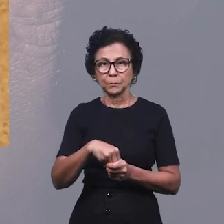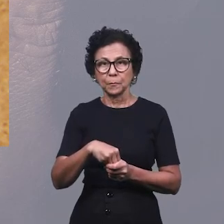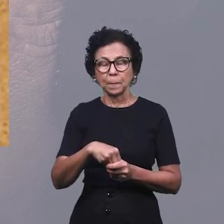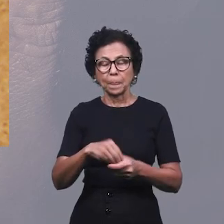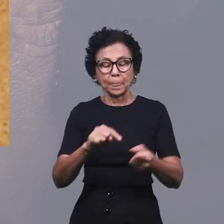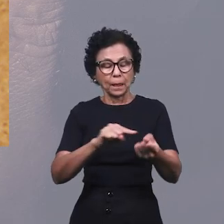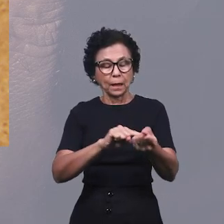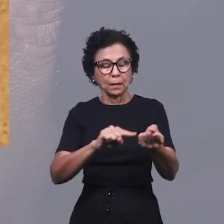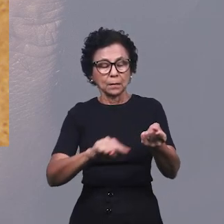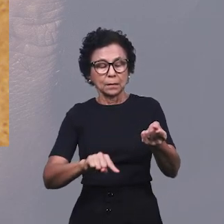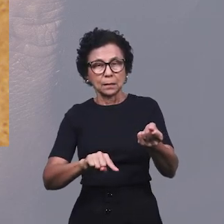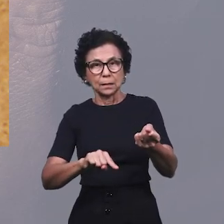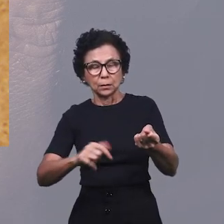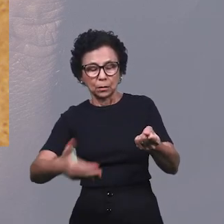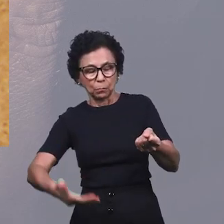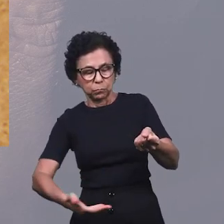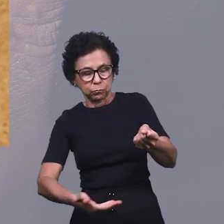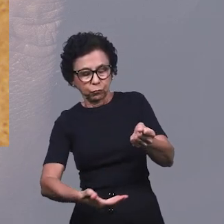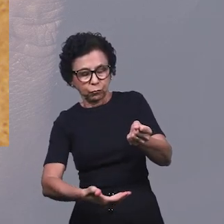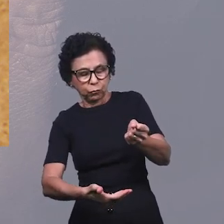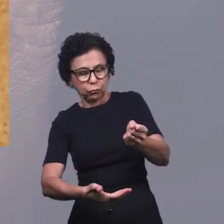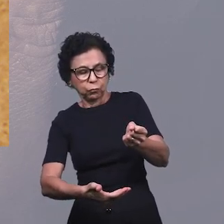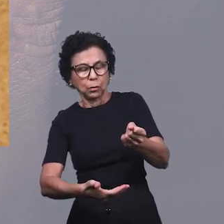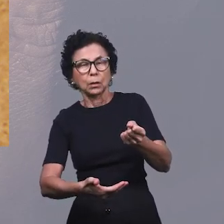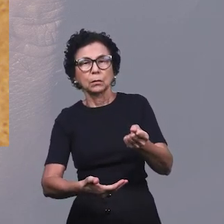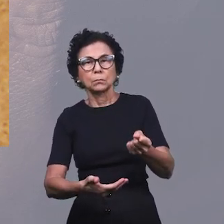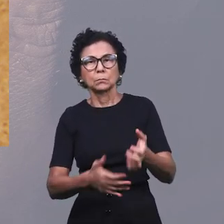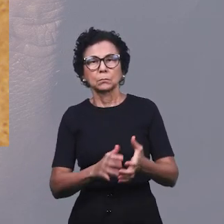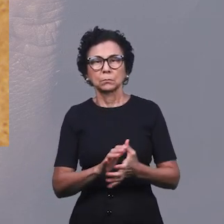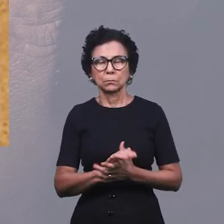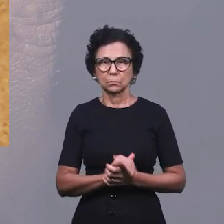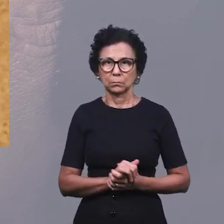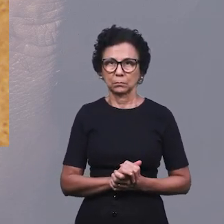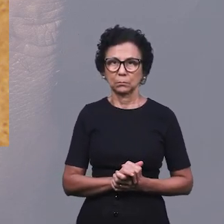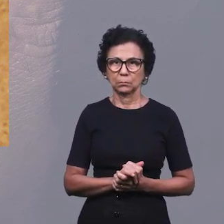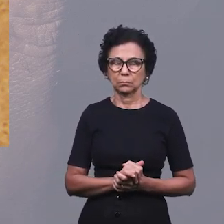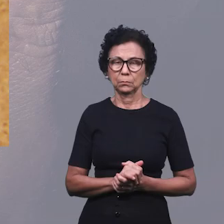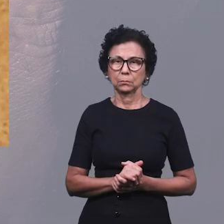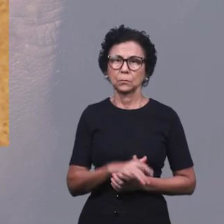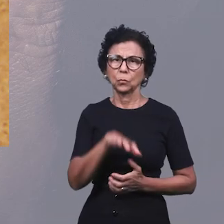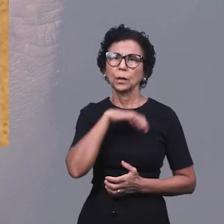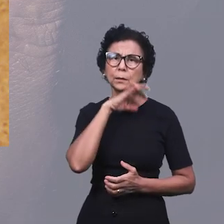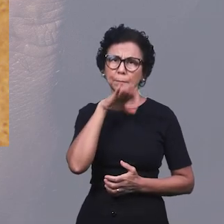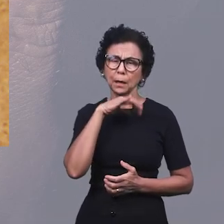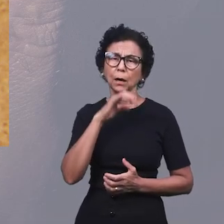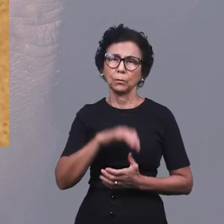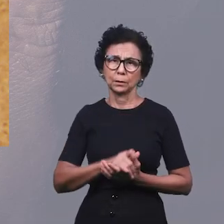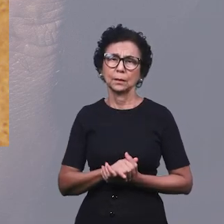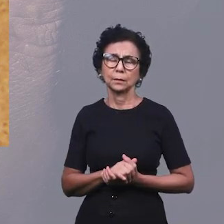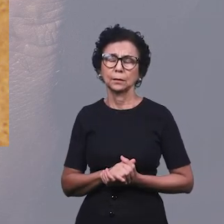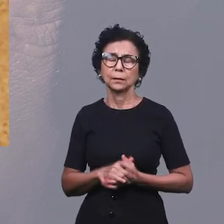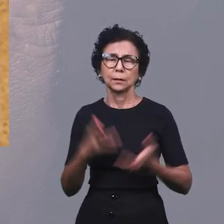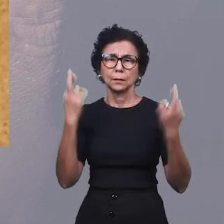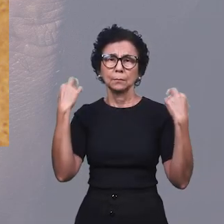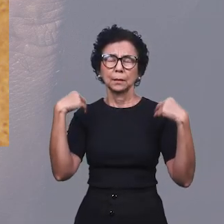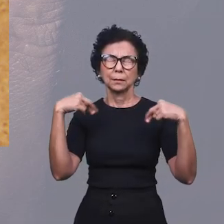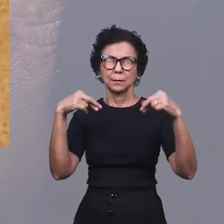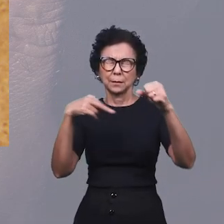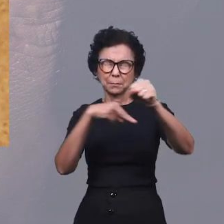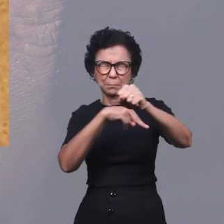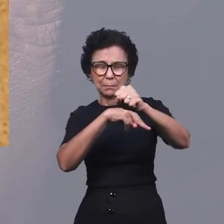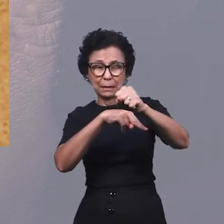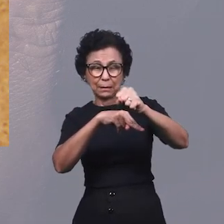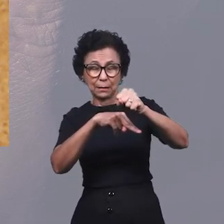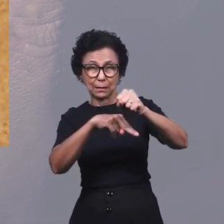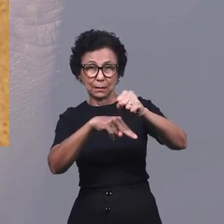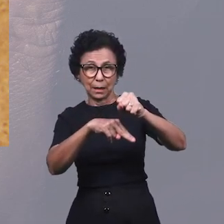disso tudo, o sangue era recolhido porque seria usado para aspergir o altar.